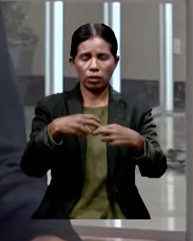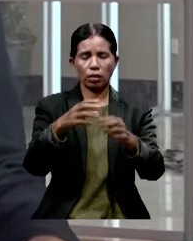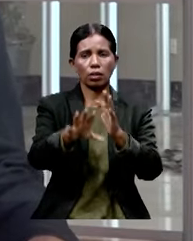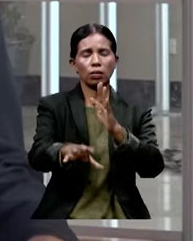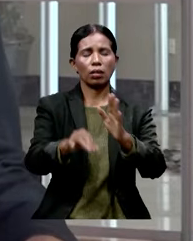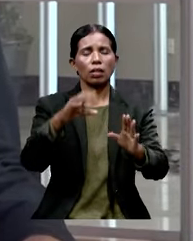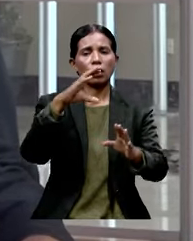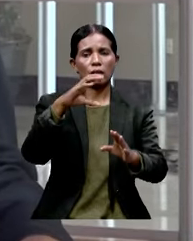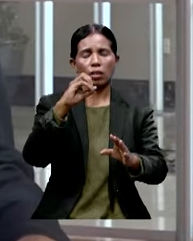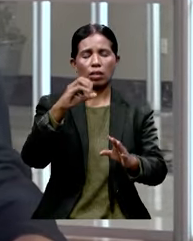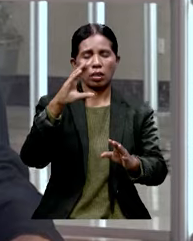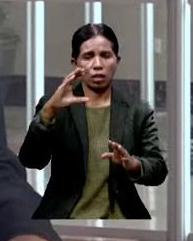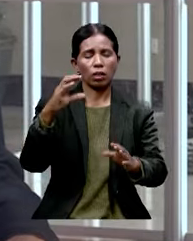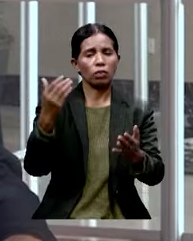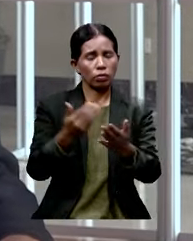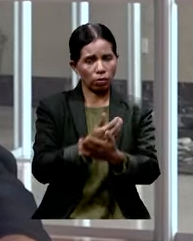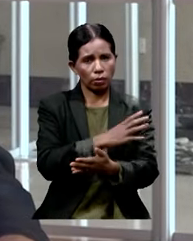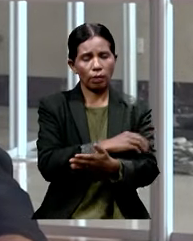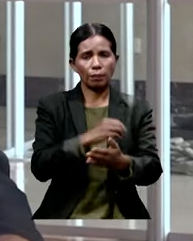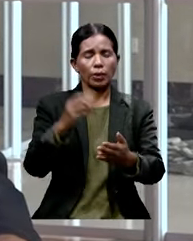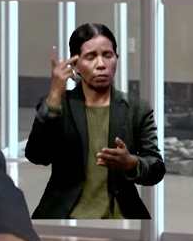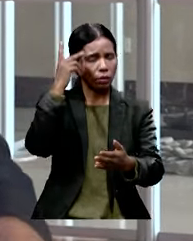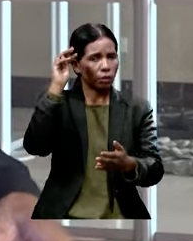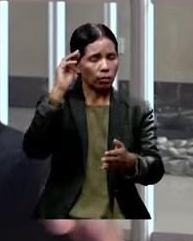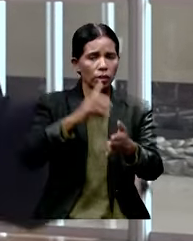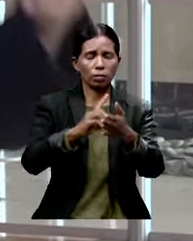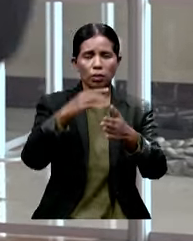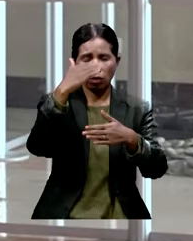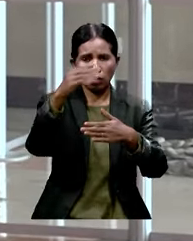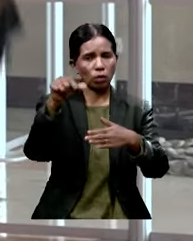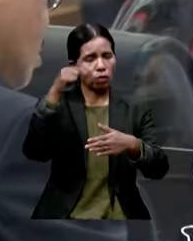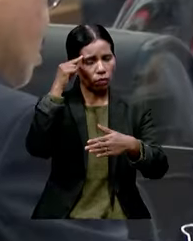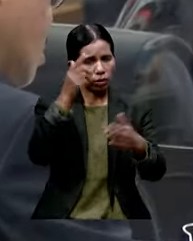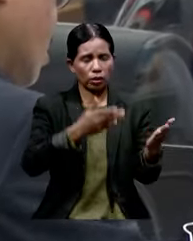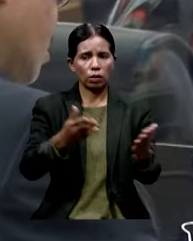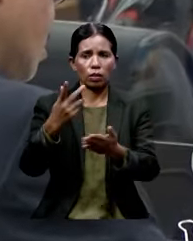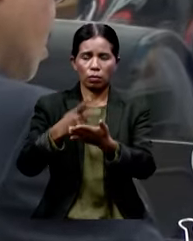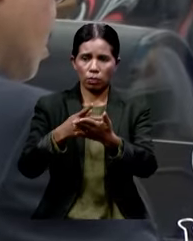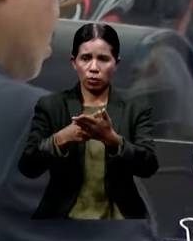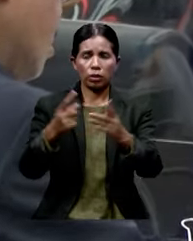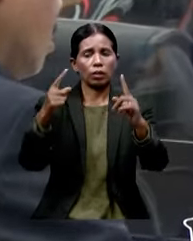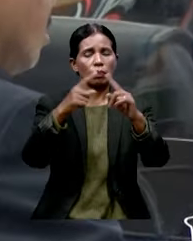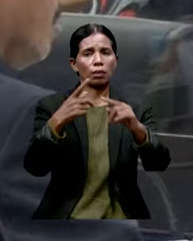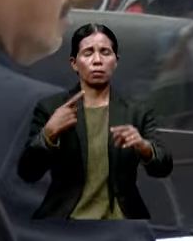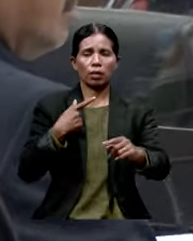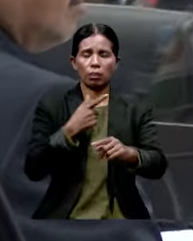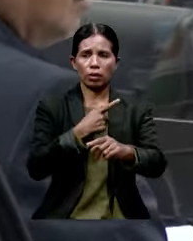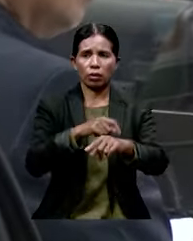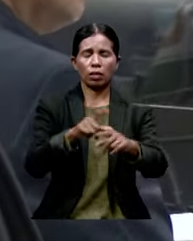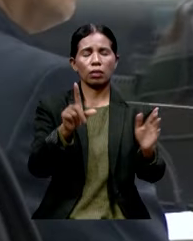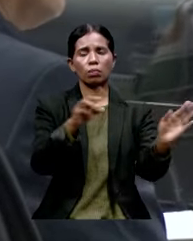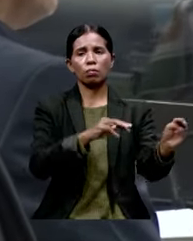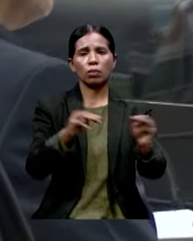Fonca. Nune tuir primeiro ministro Kairala Senana Guzmão semana oin governo se haruka proposta ba parlamento nasional ho dihalo alterasaun balai